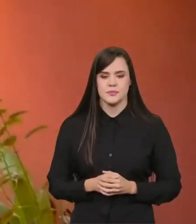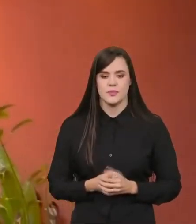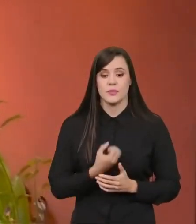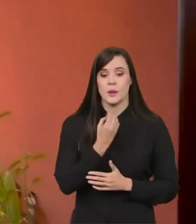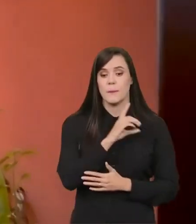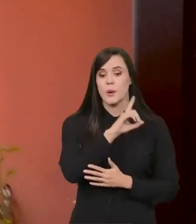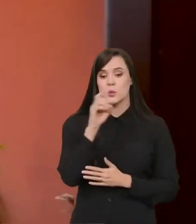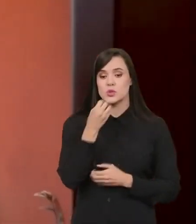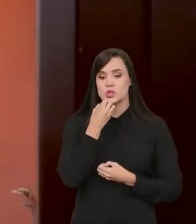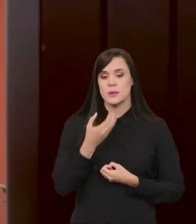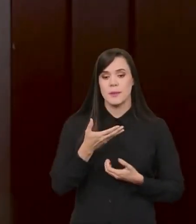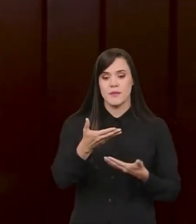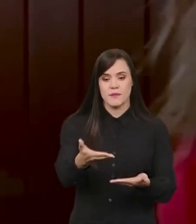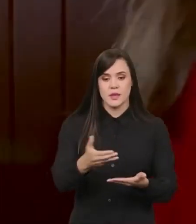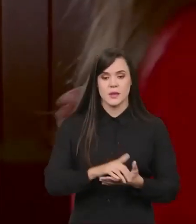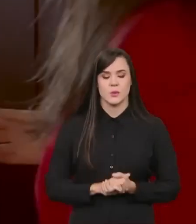sejam bem-vindos.